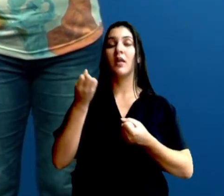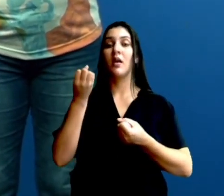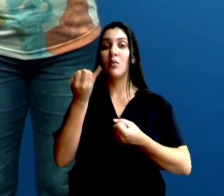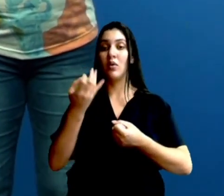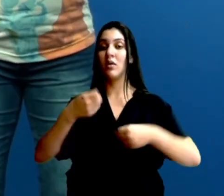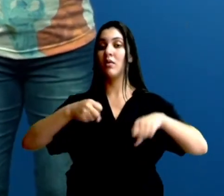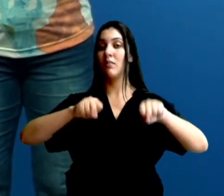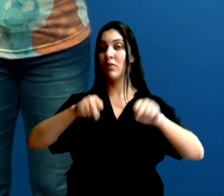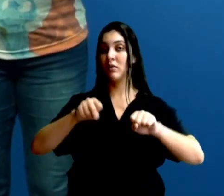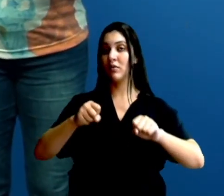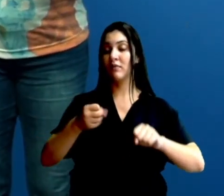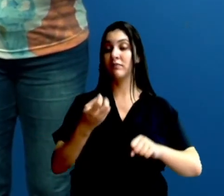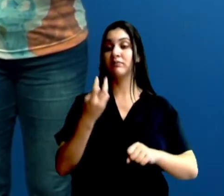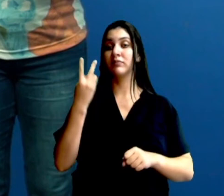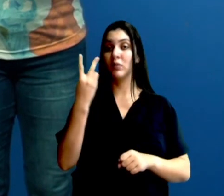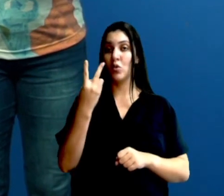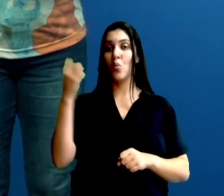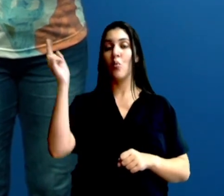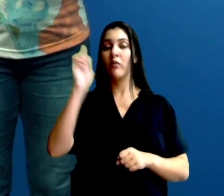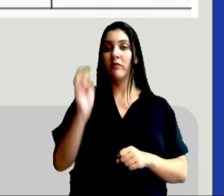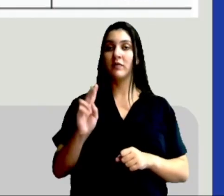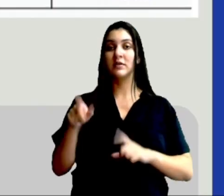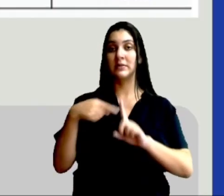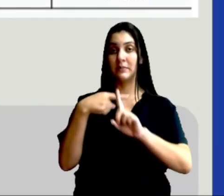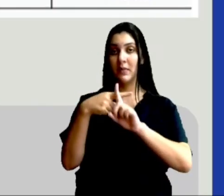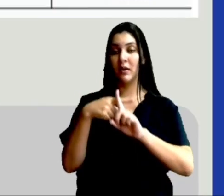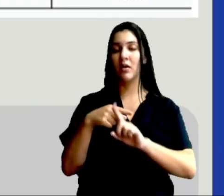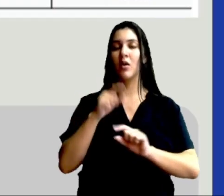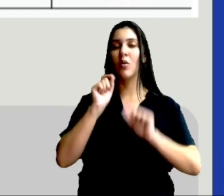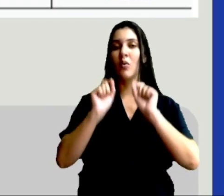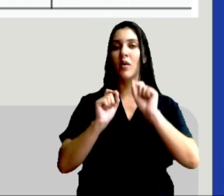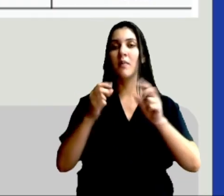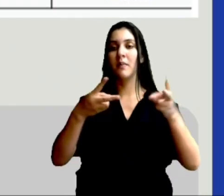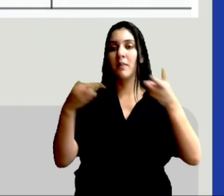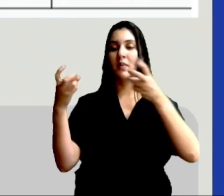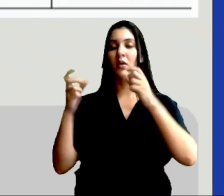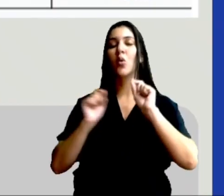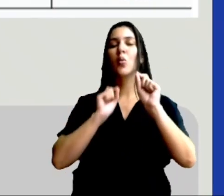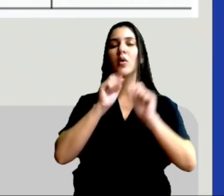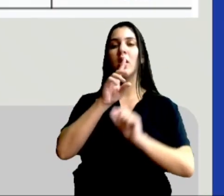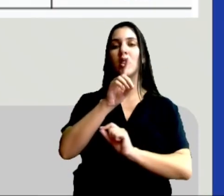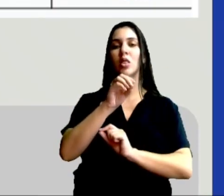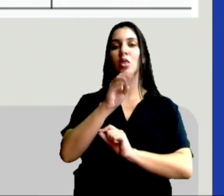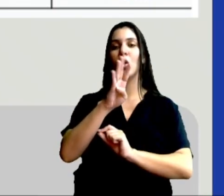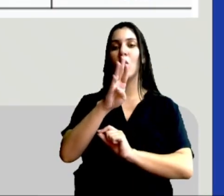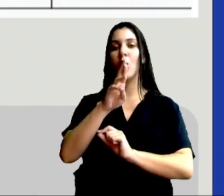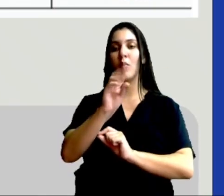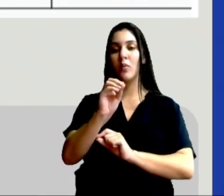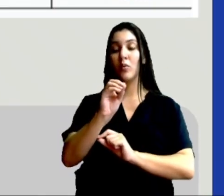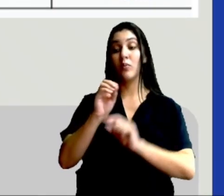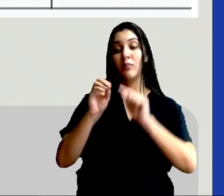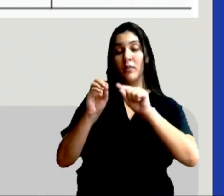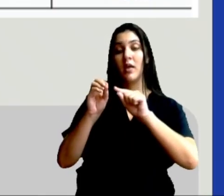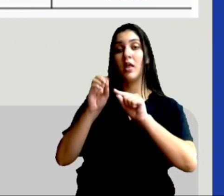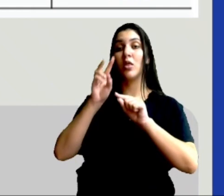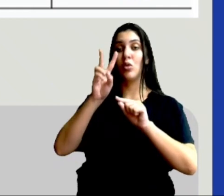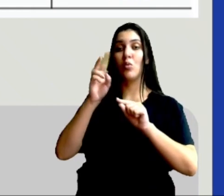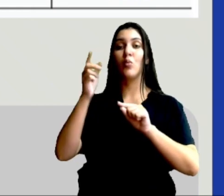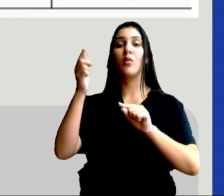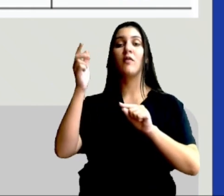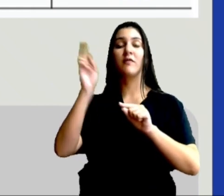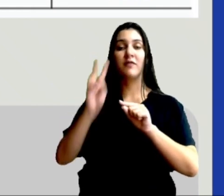de motocicletas foi o dobro. Então, o que é que a gente precisa perceber? O que é dobro? É 2 vezes um número, não é